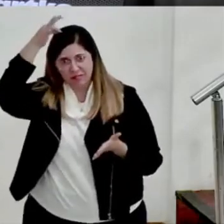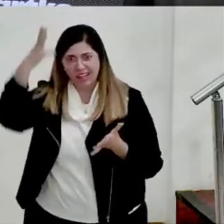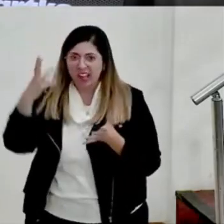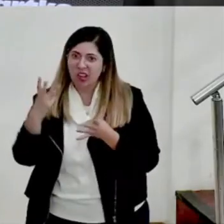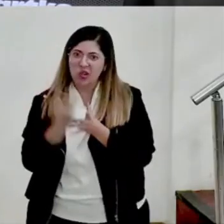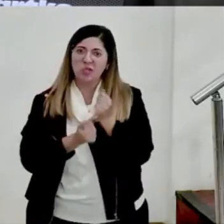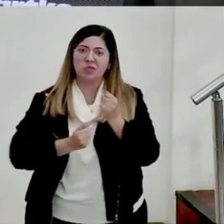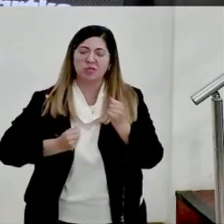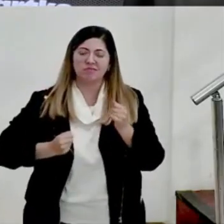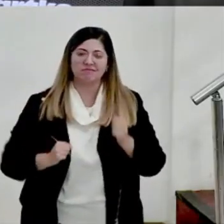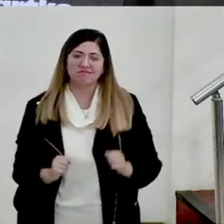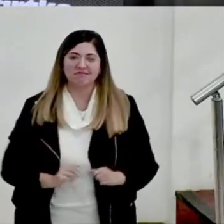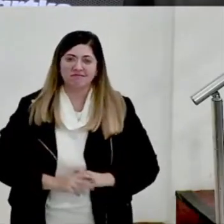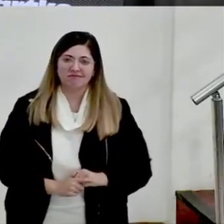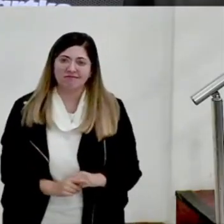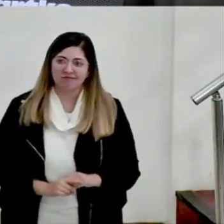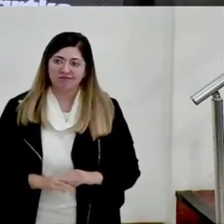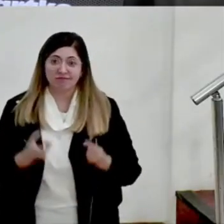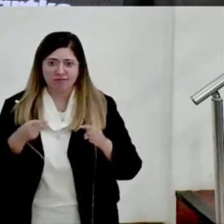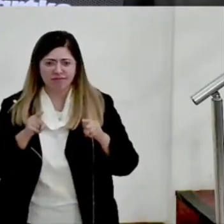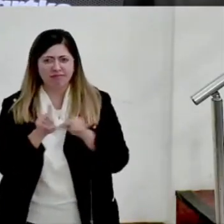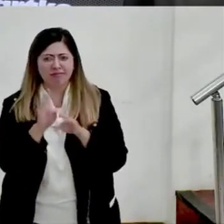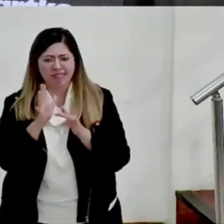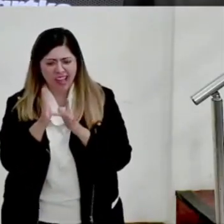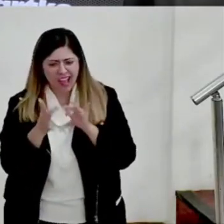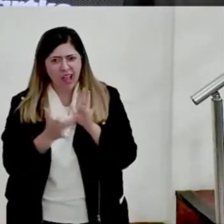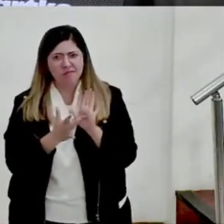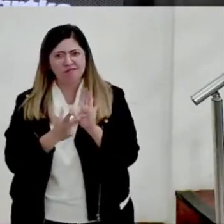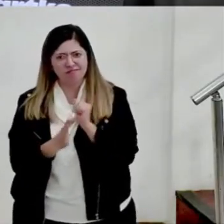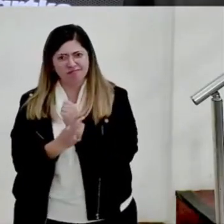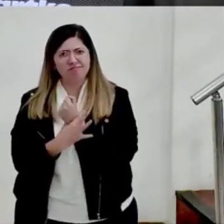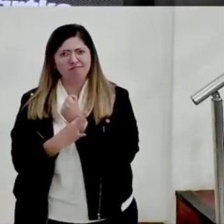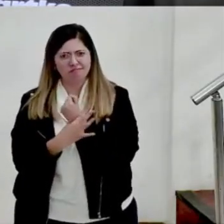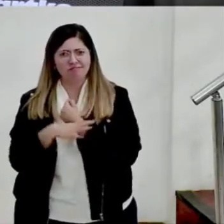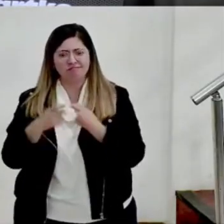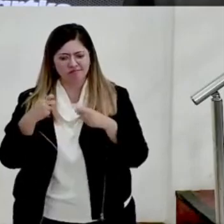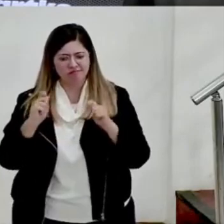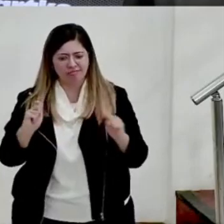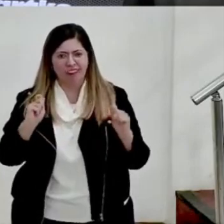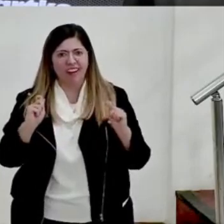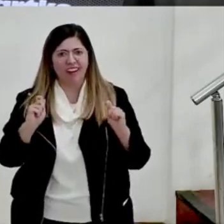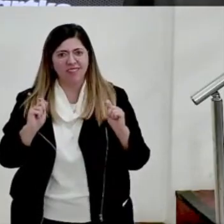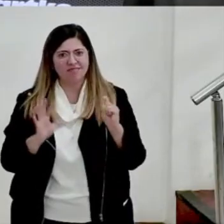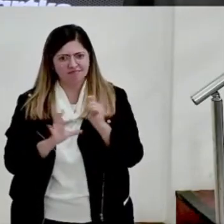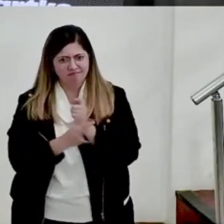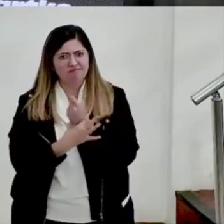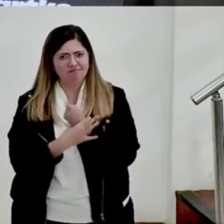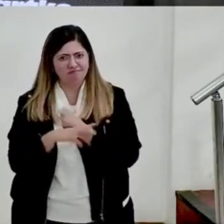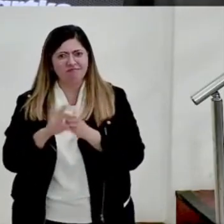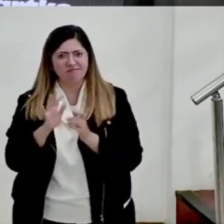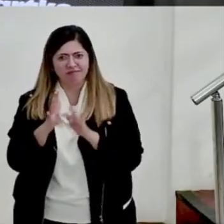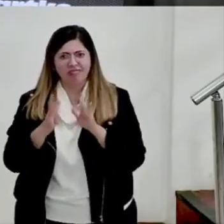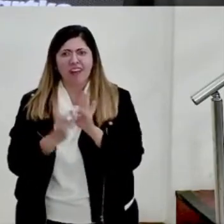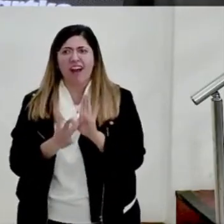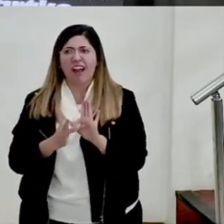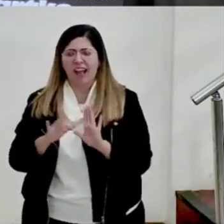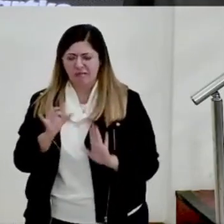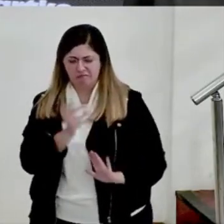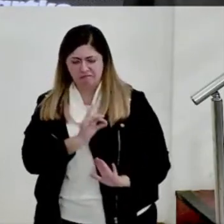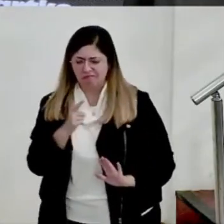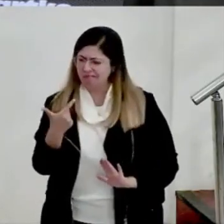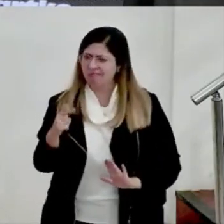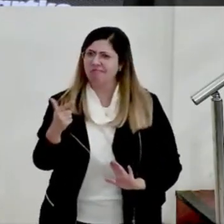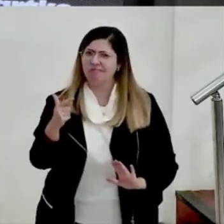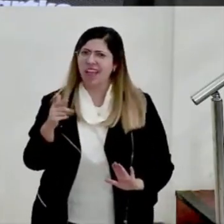a 30. Jesus Cristo garante. Garante para você que não há o que temer no dia do